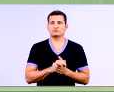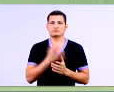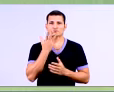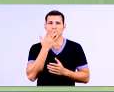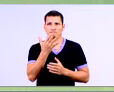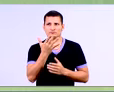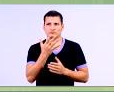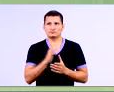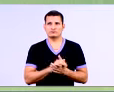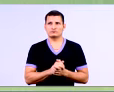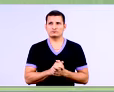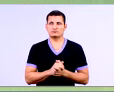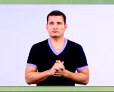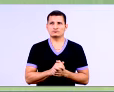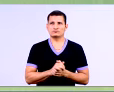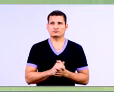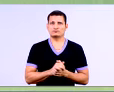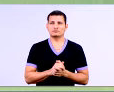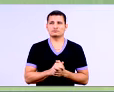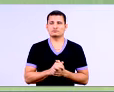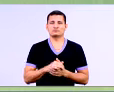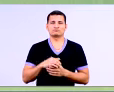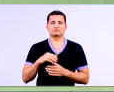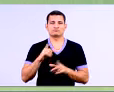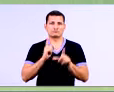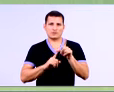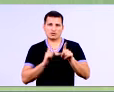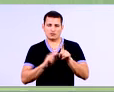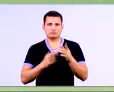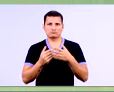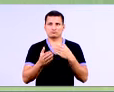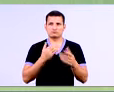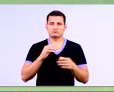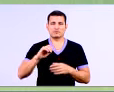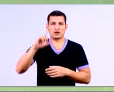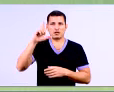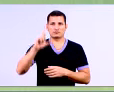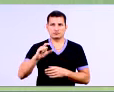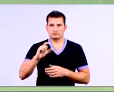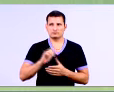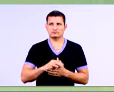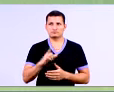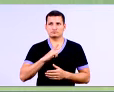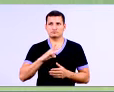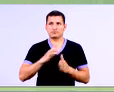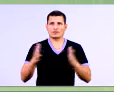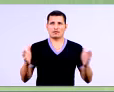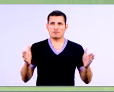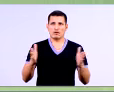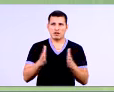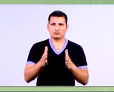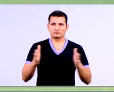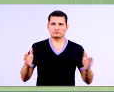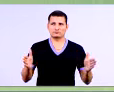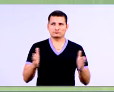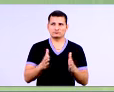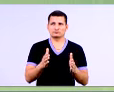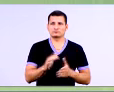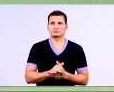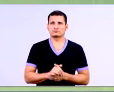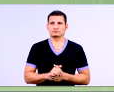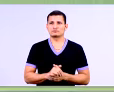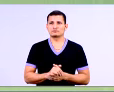cor, seja ela da fonte, seja ela do estilo, possui um tamanho,